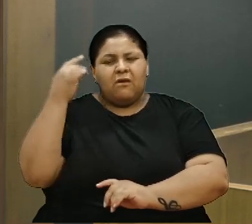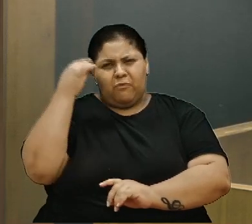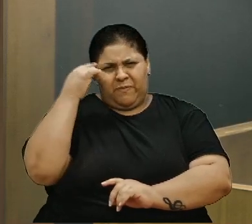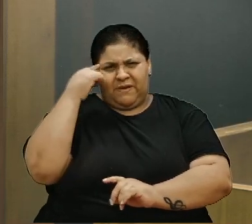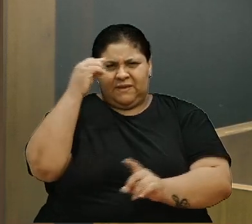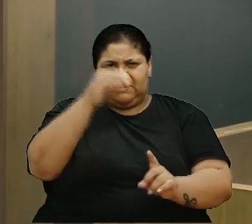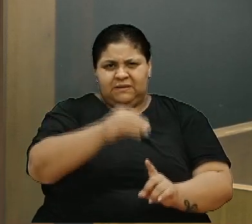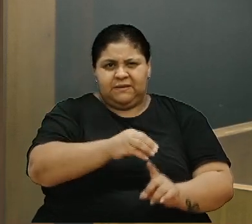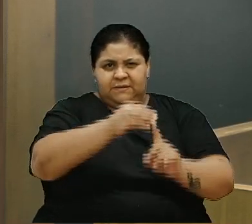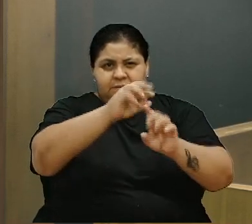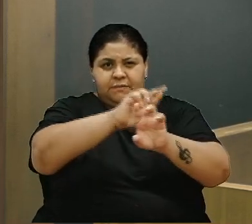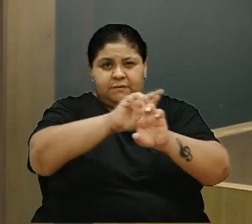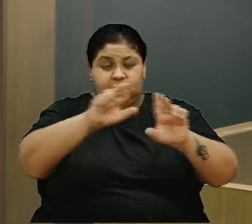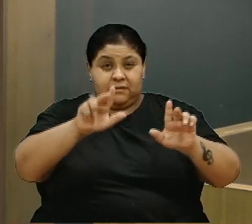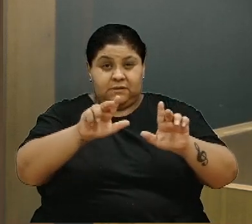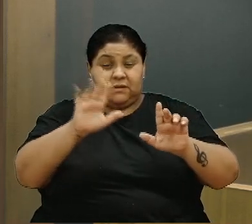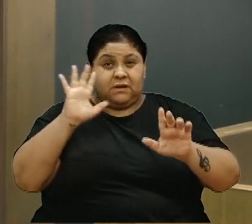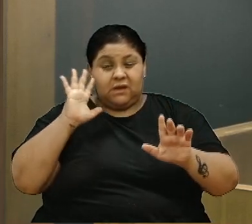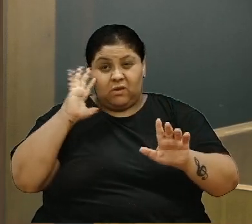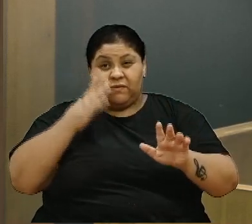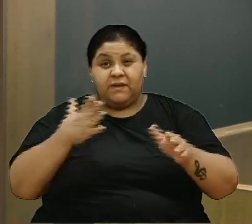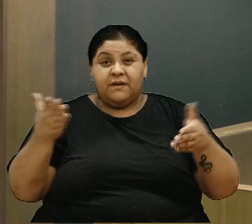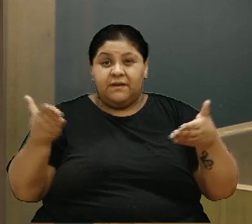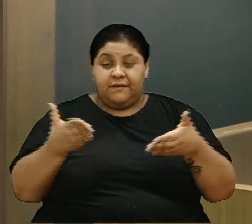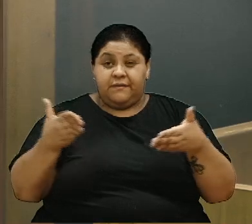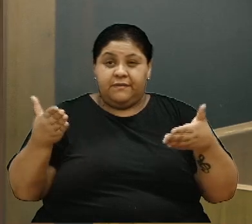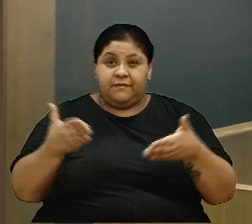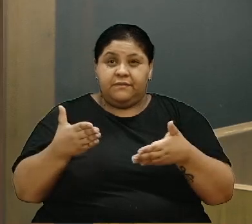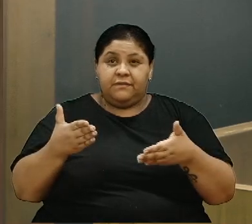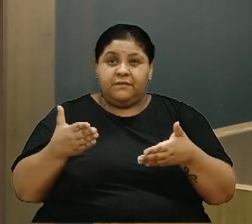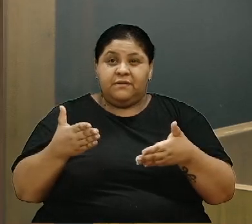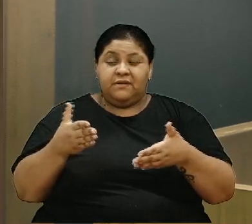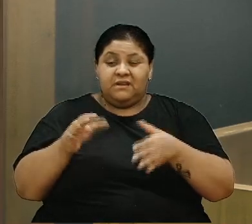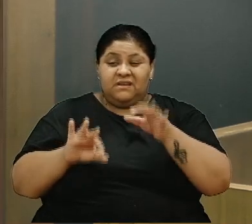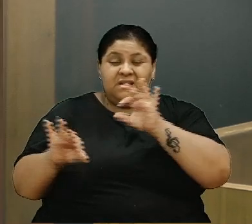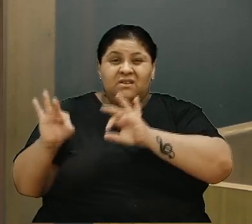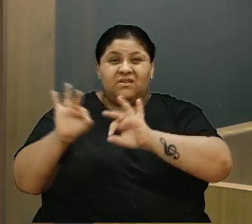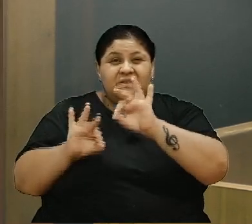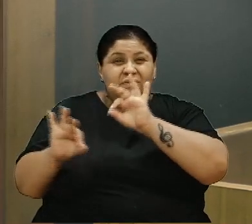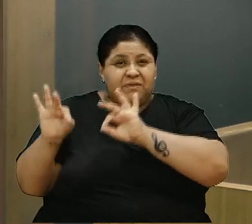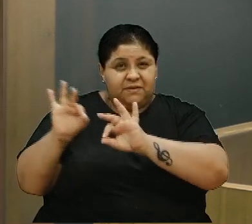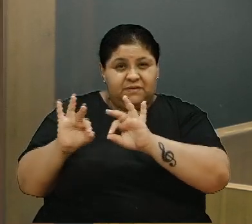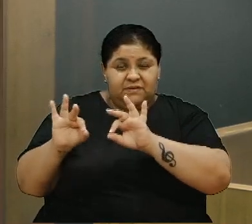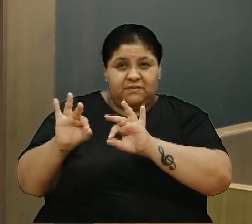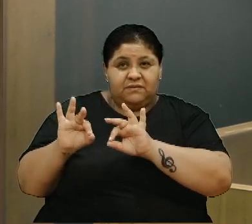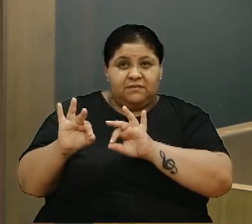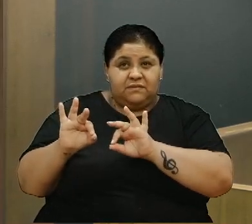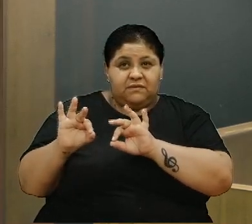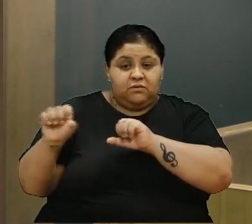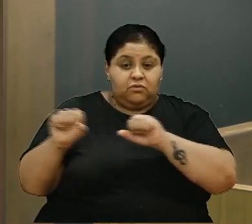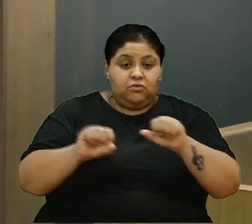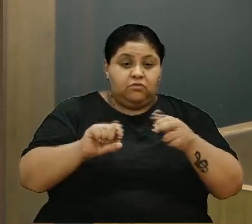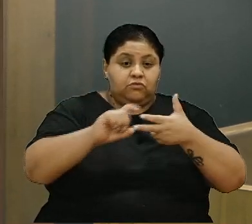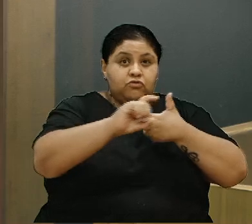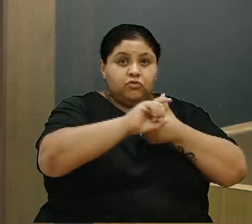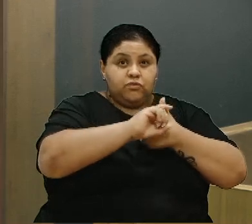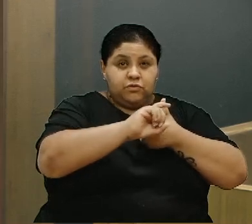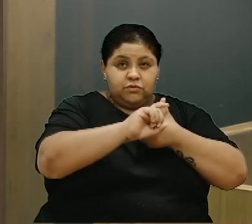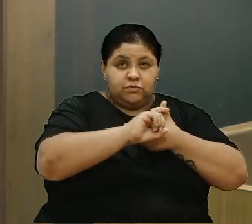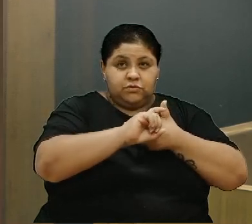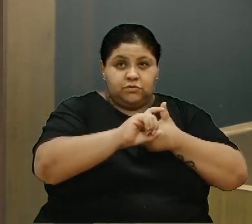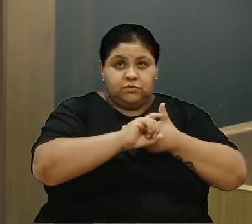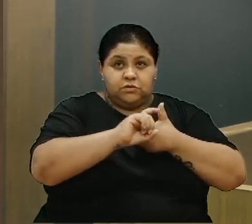principal divergência que está posta aqui é a organização por parte do Poder Executivo